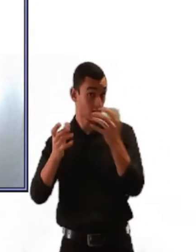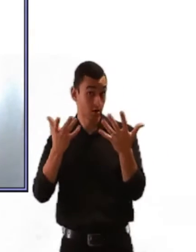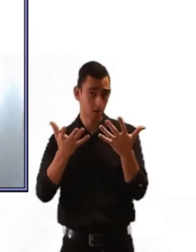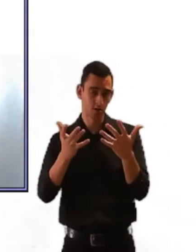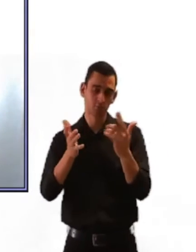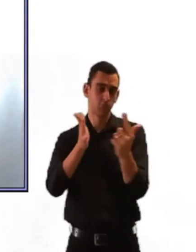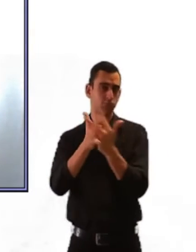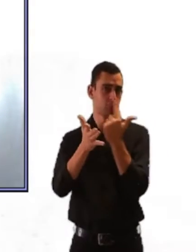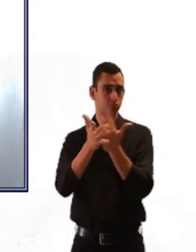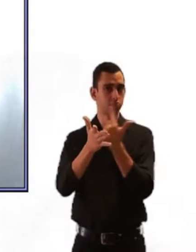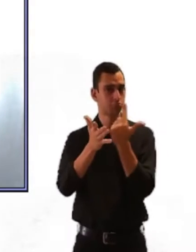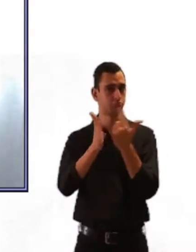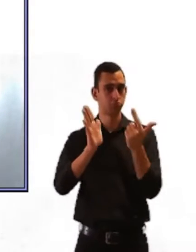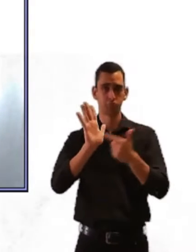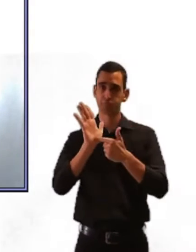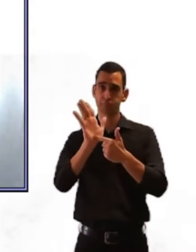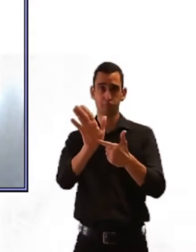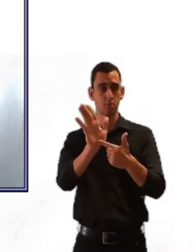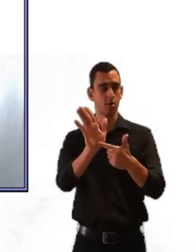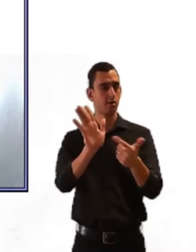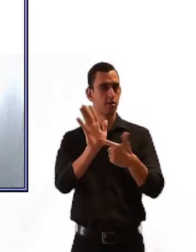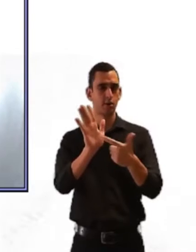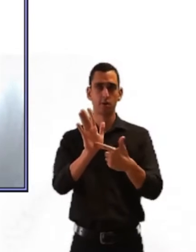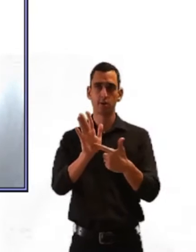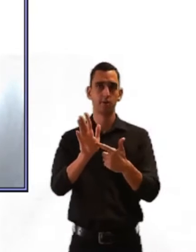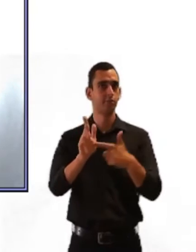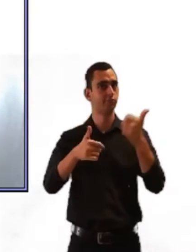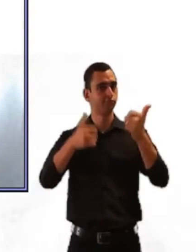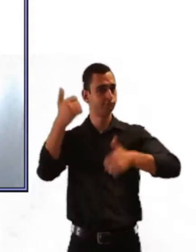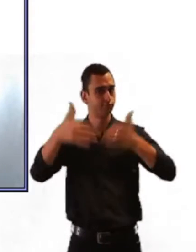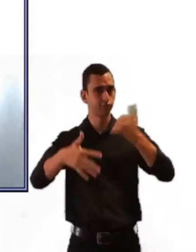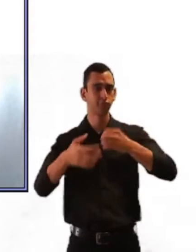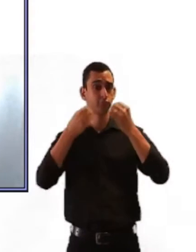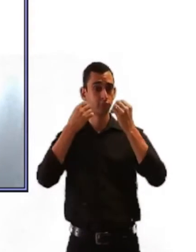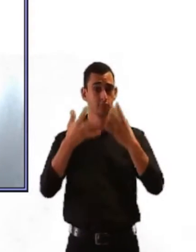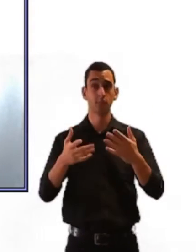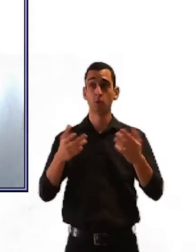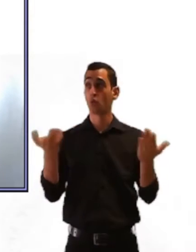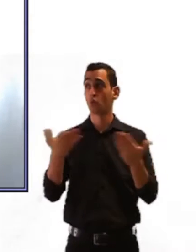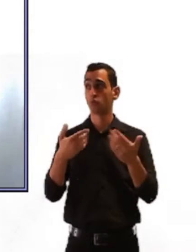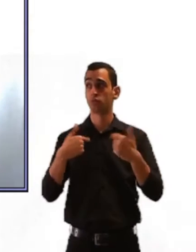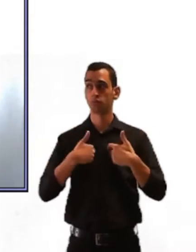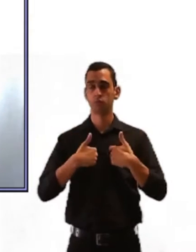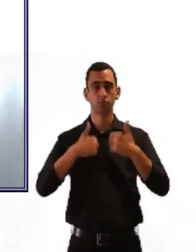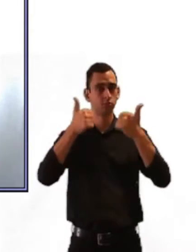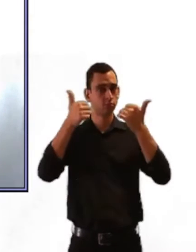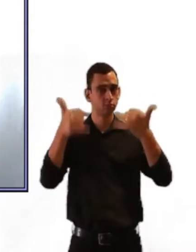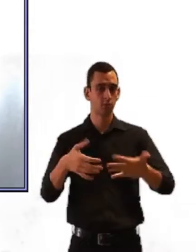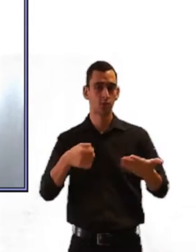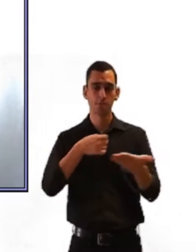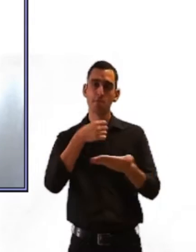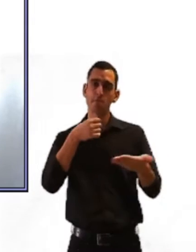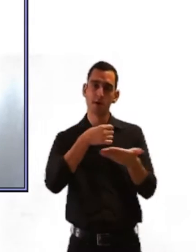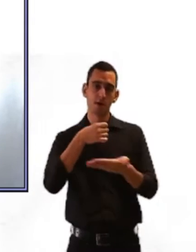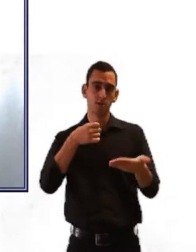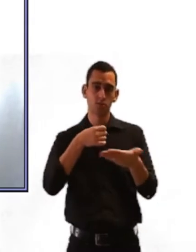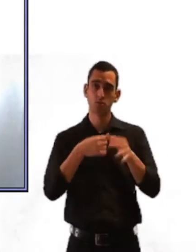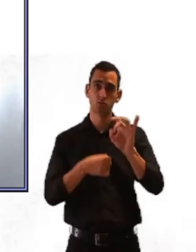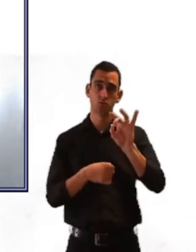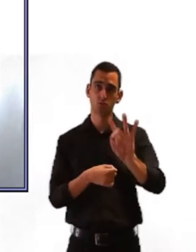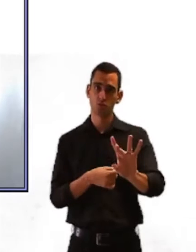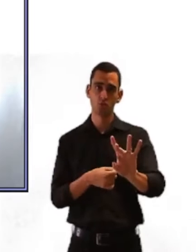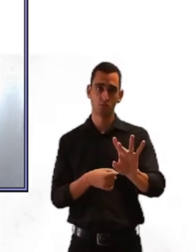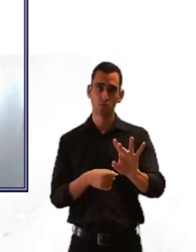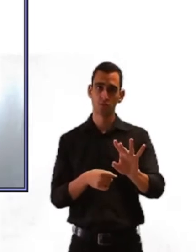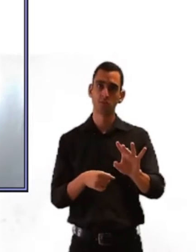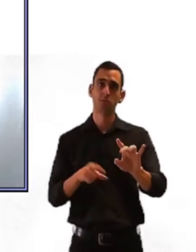ideia básica, né? É o básico do que ele diz na obra. Mas, assim, para se aprofundar, para realmente